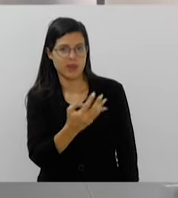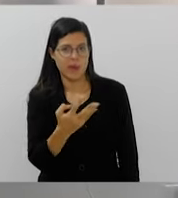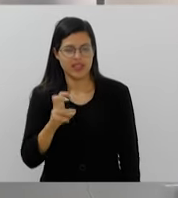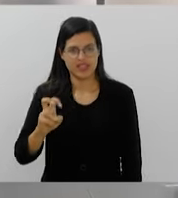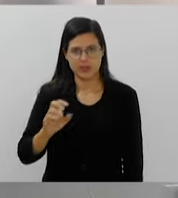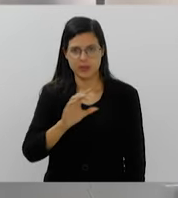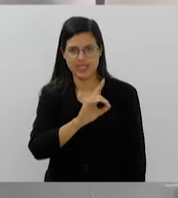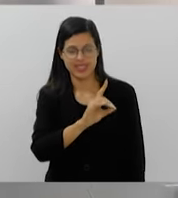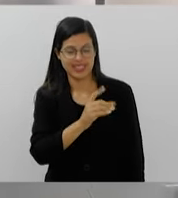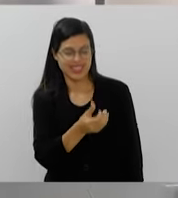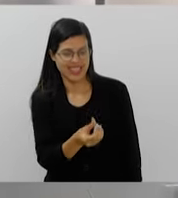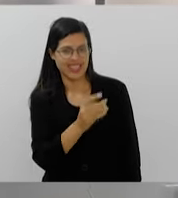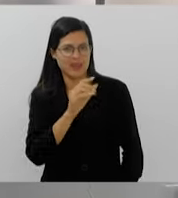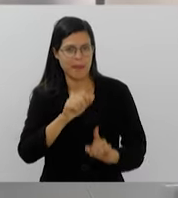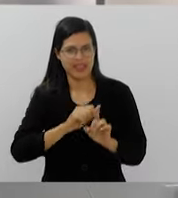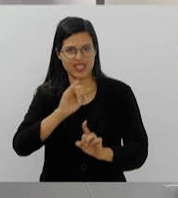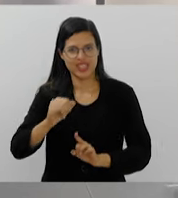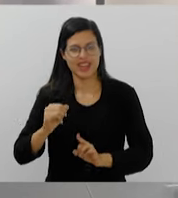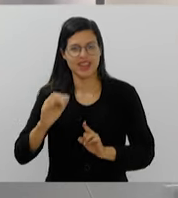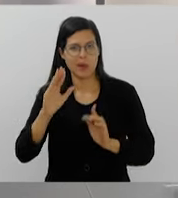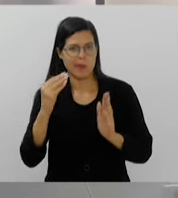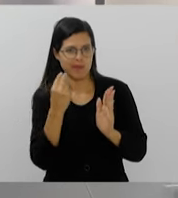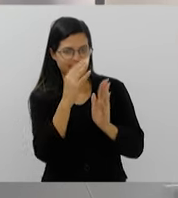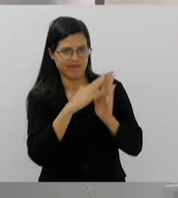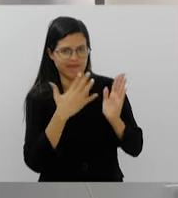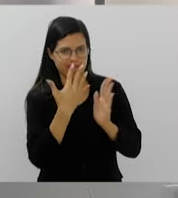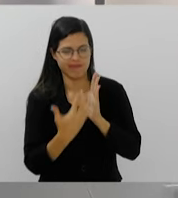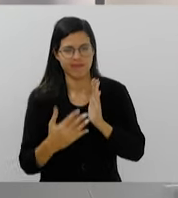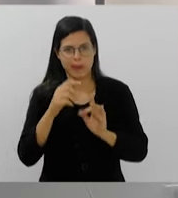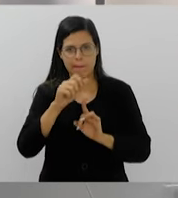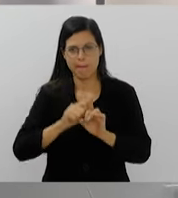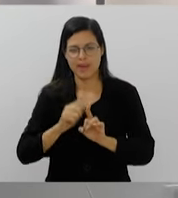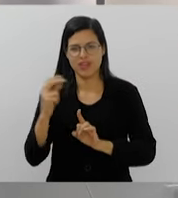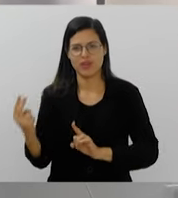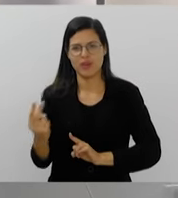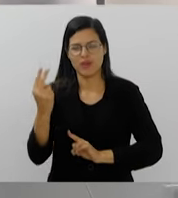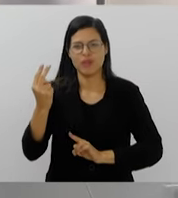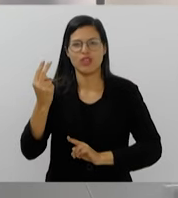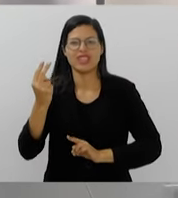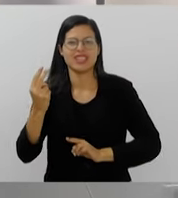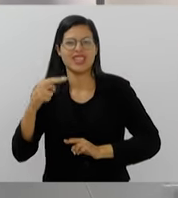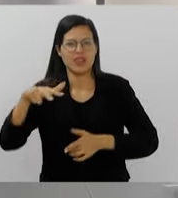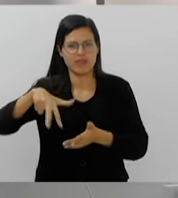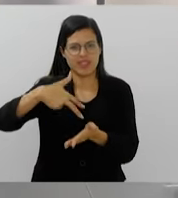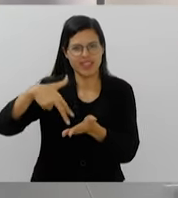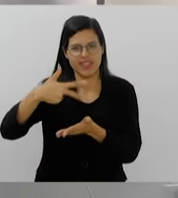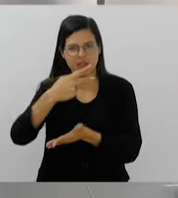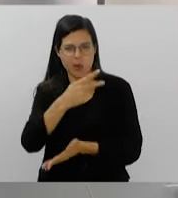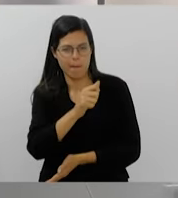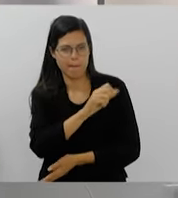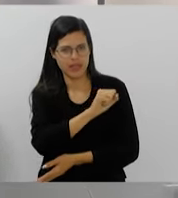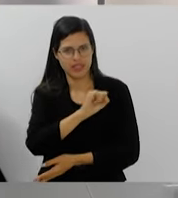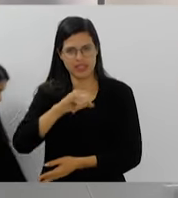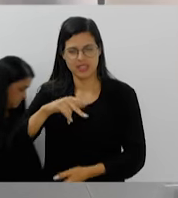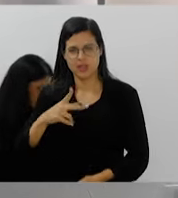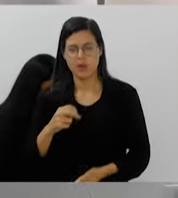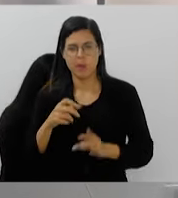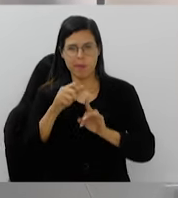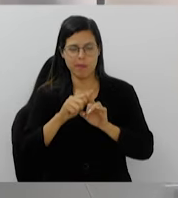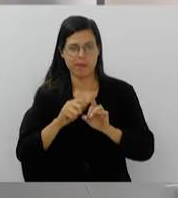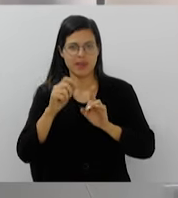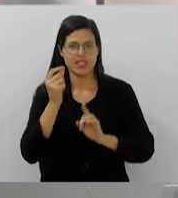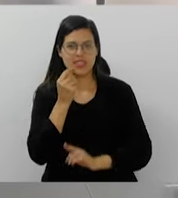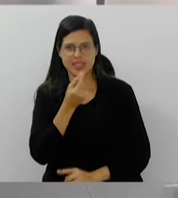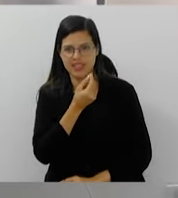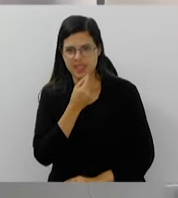2010, para incluir no calendário oficial do estado do Rio de Janeiro o mês da valorização da dança do passinho, a ser comemorado no mês de setembro.